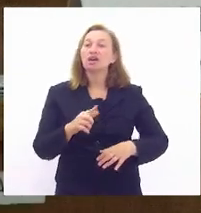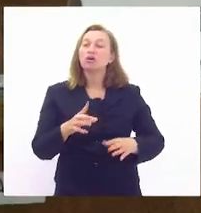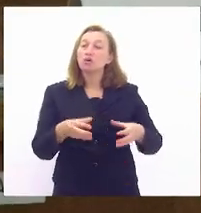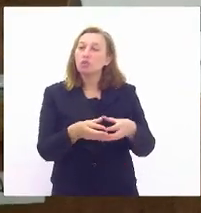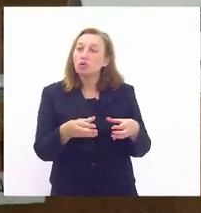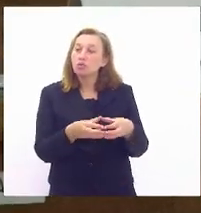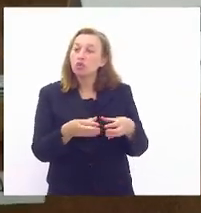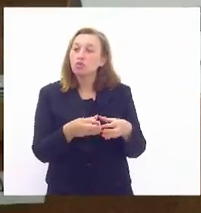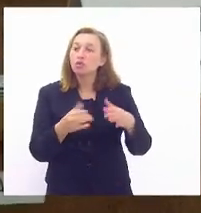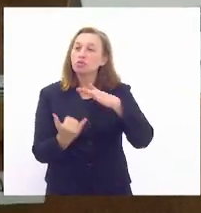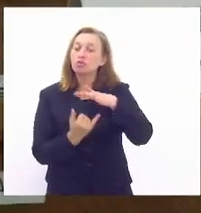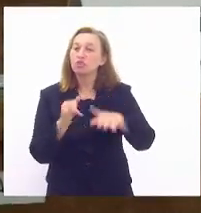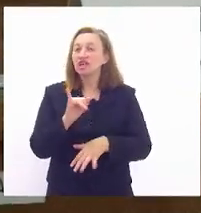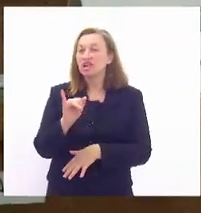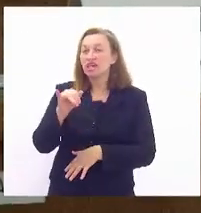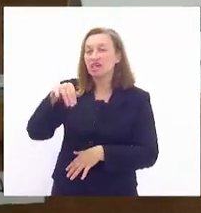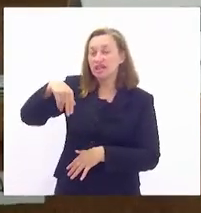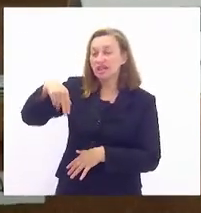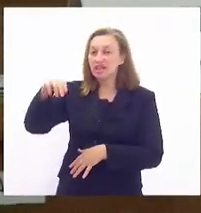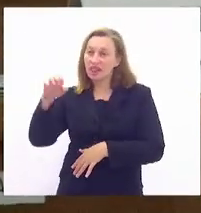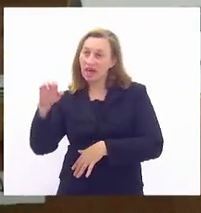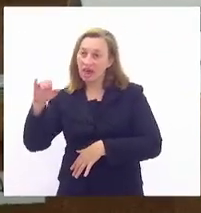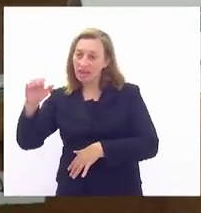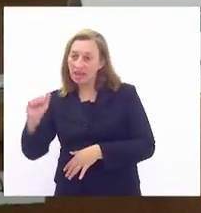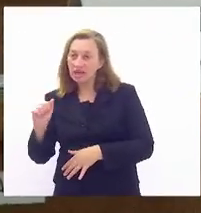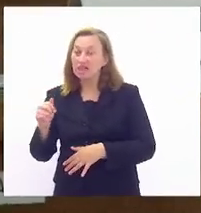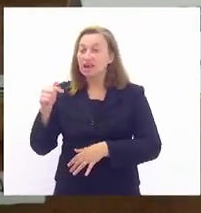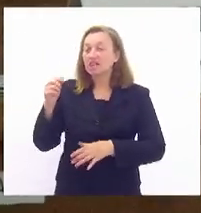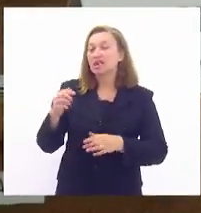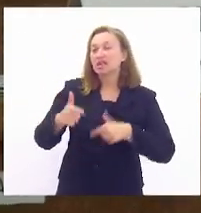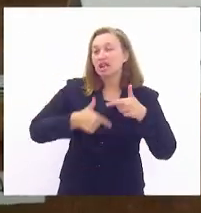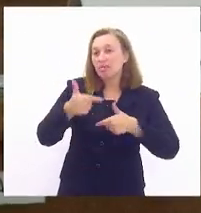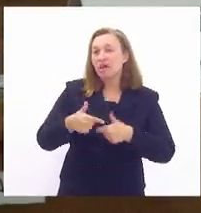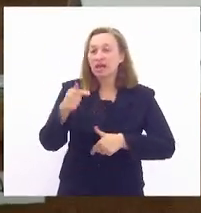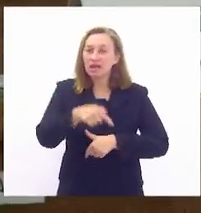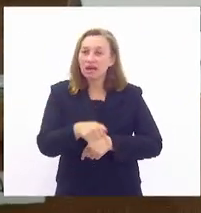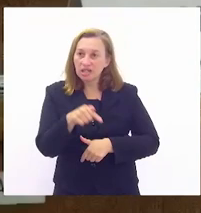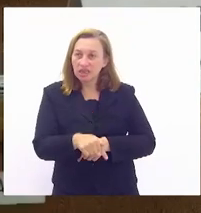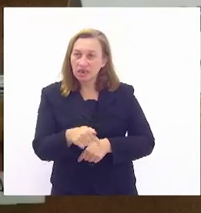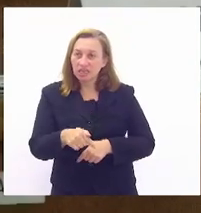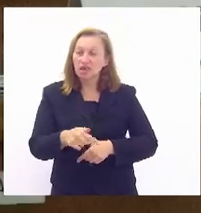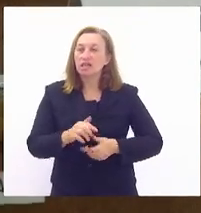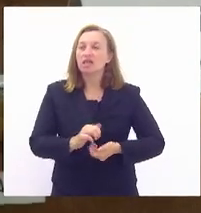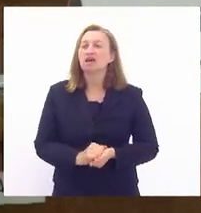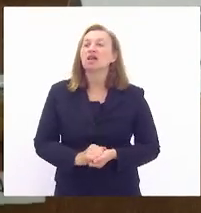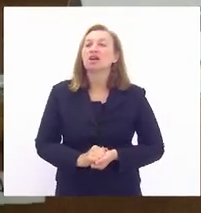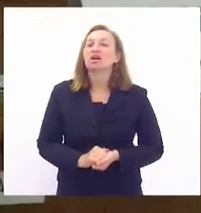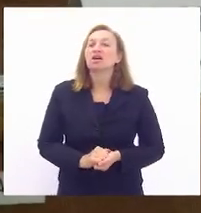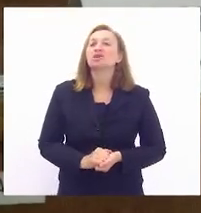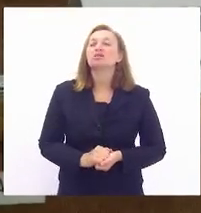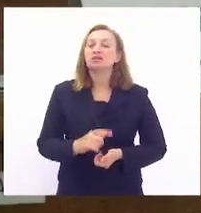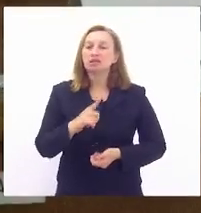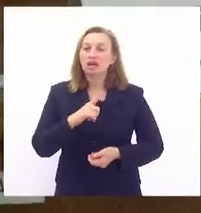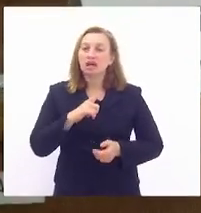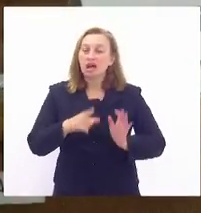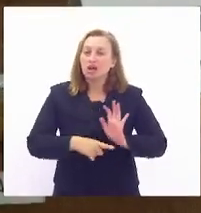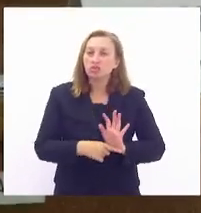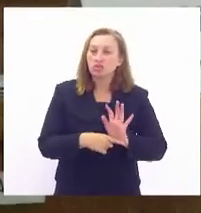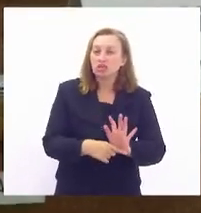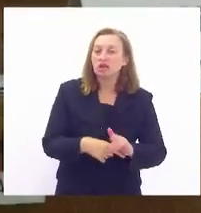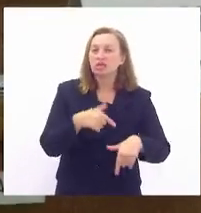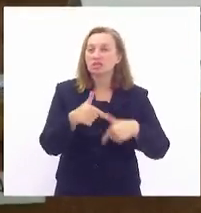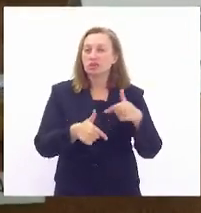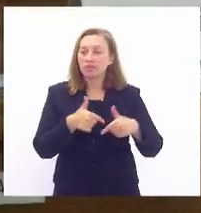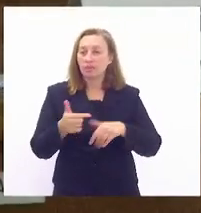do INEA, que trabalha aqui diretamente, que é a nossa superintendência regional, também tem atendido as demandas.